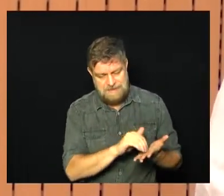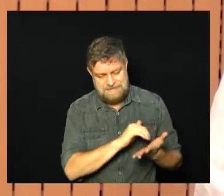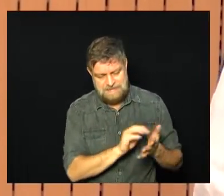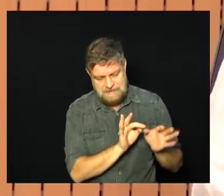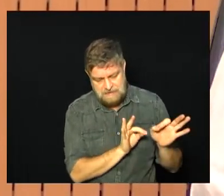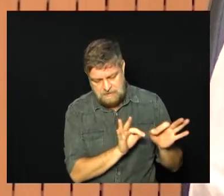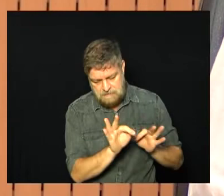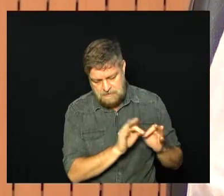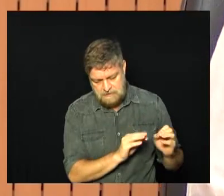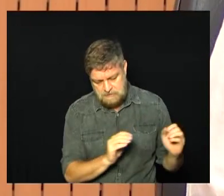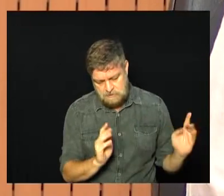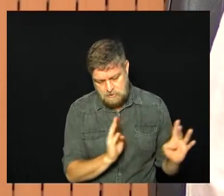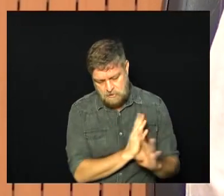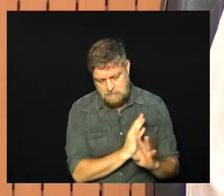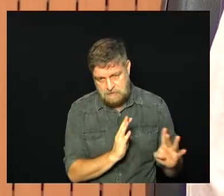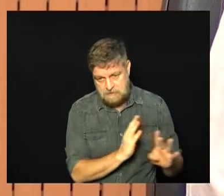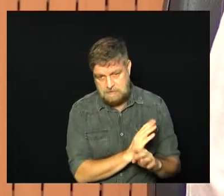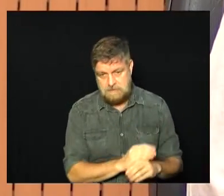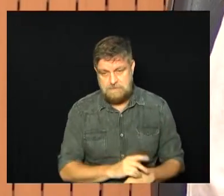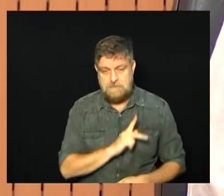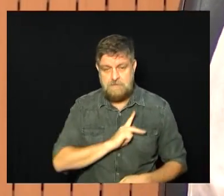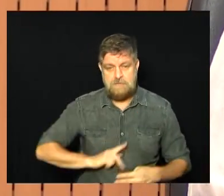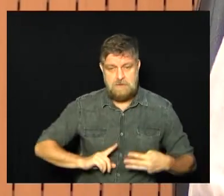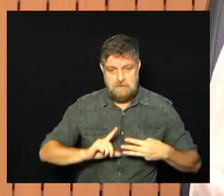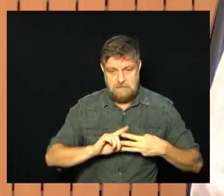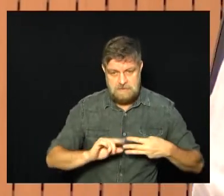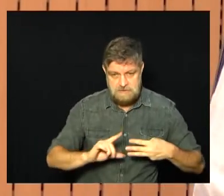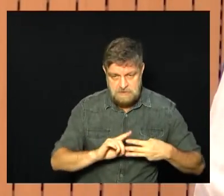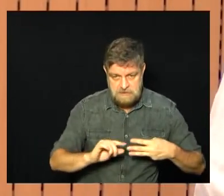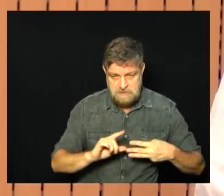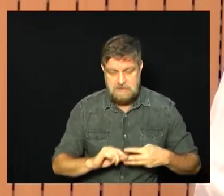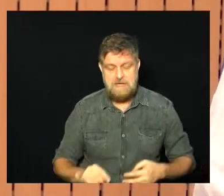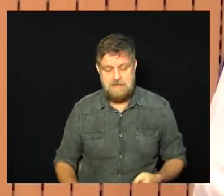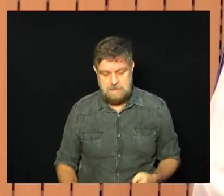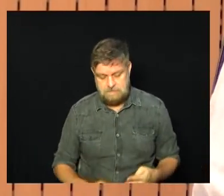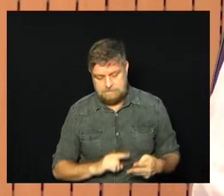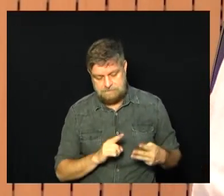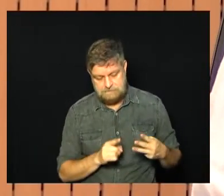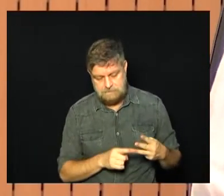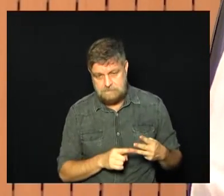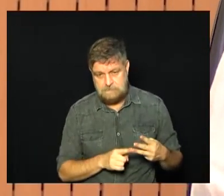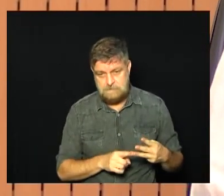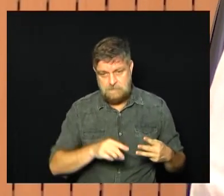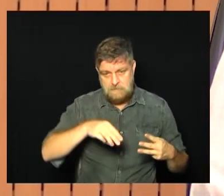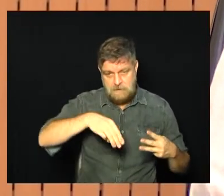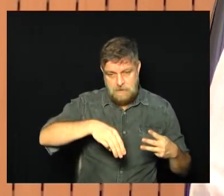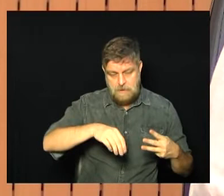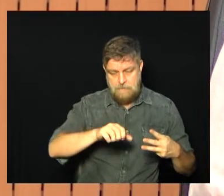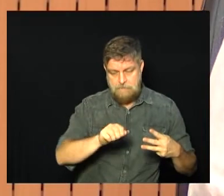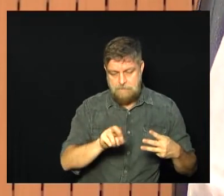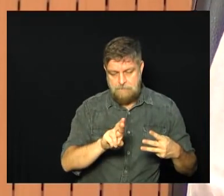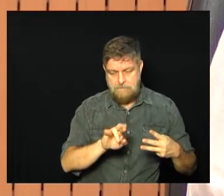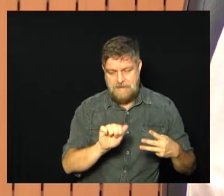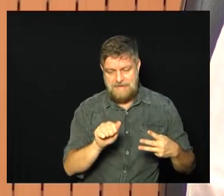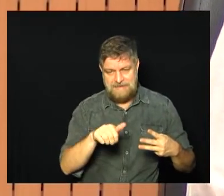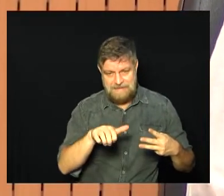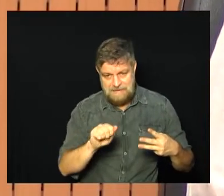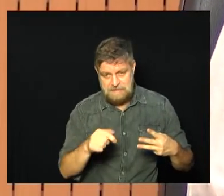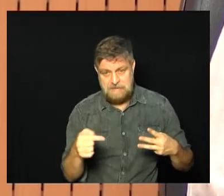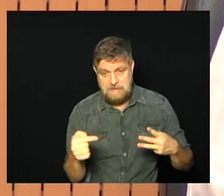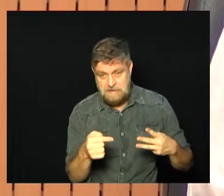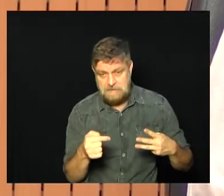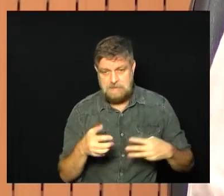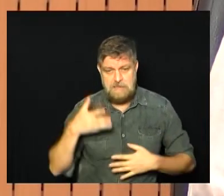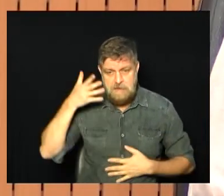Planejamento e Urbanismo, presidente da INDEC, Ayrton Camargo e Silva, a Mariana Sanedra, que fez